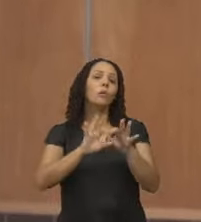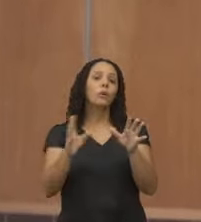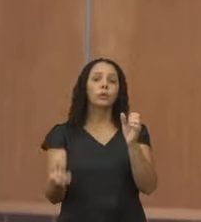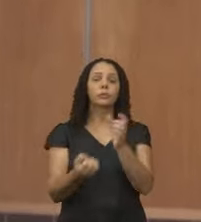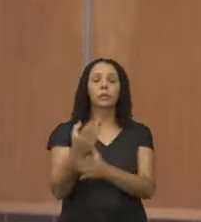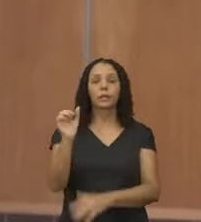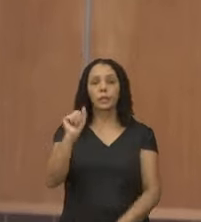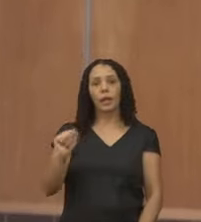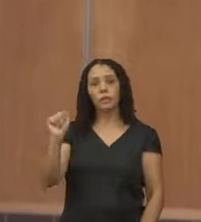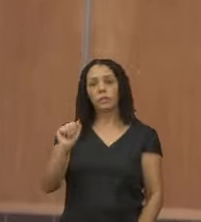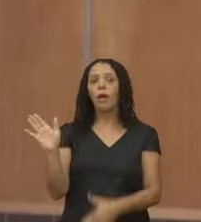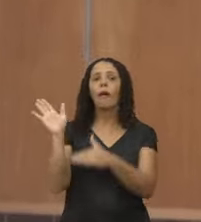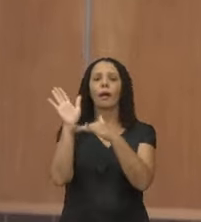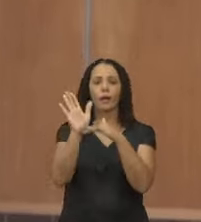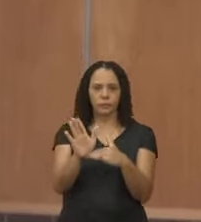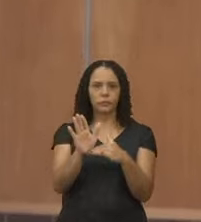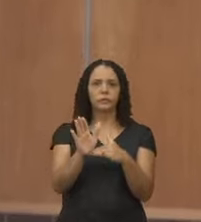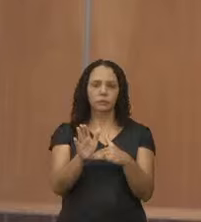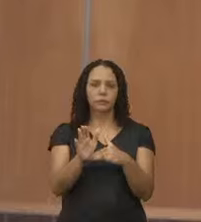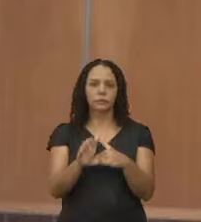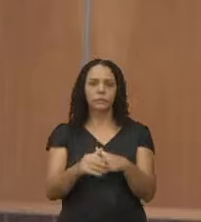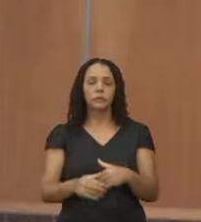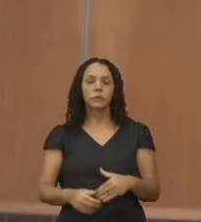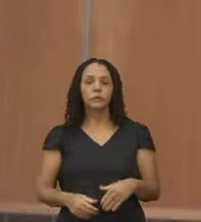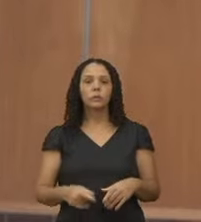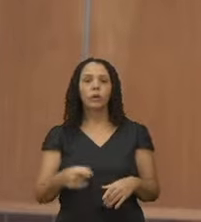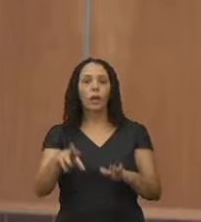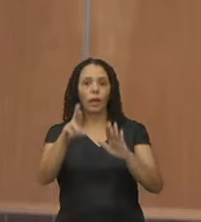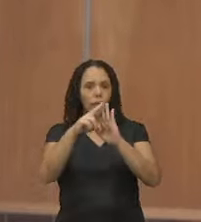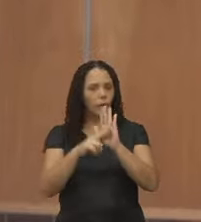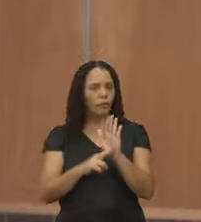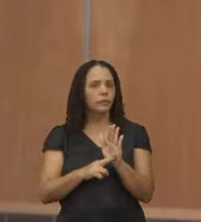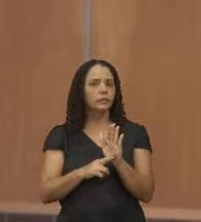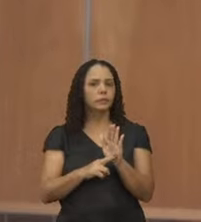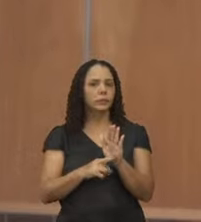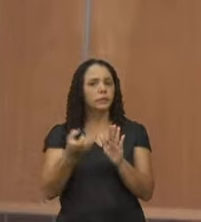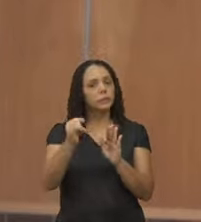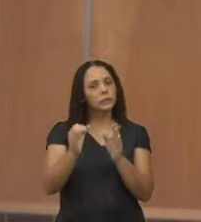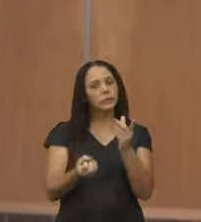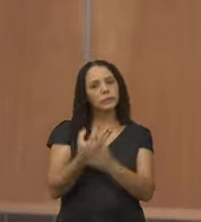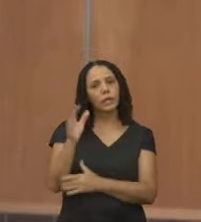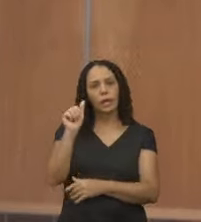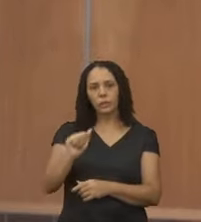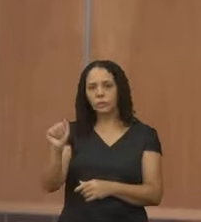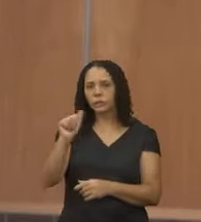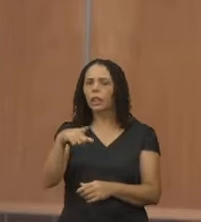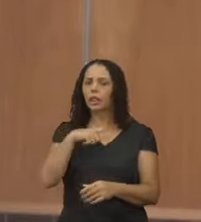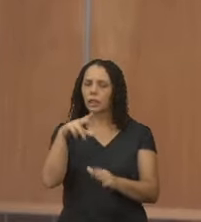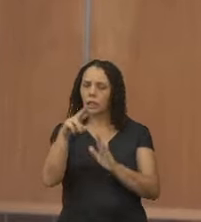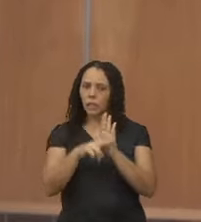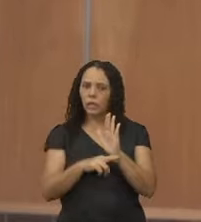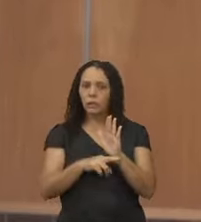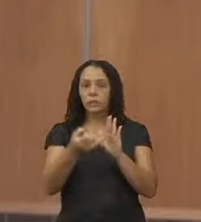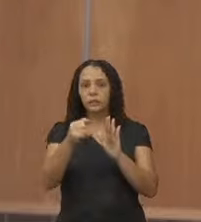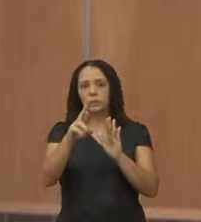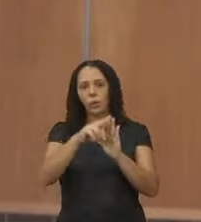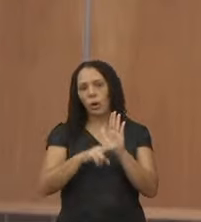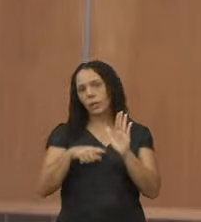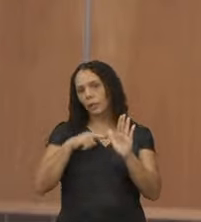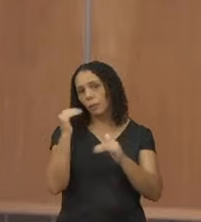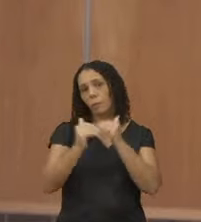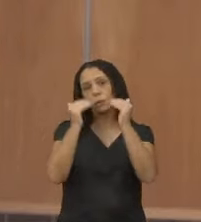associação, porque isso vai ter ordem. Vocês criando uma associação de vocês, com certeza vai ter ordem. Aonde tem ordem, tem